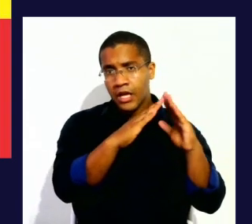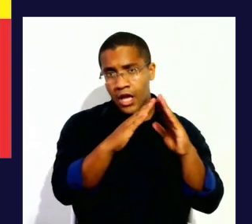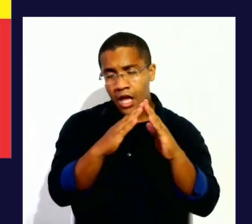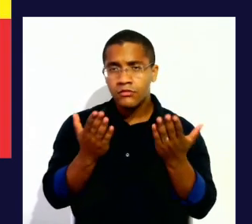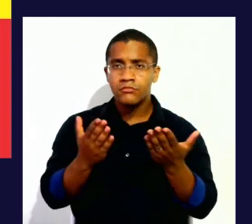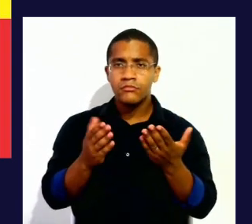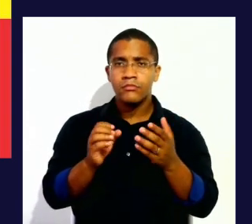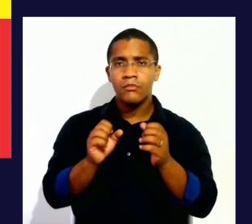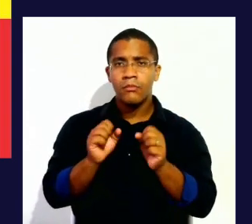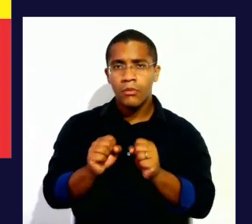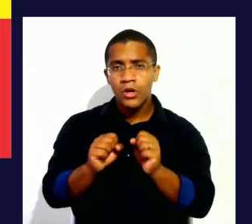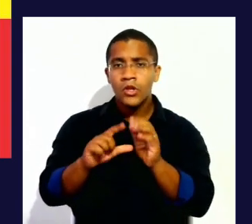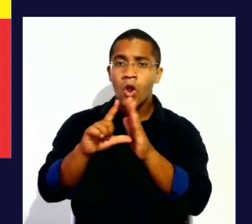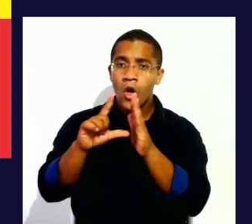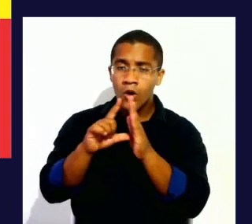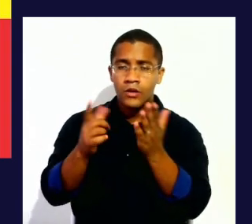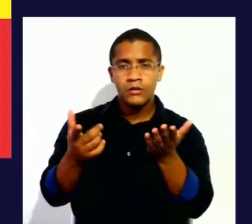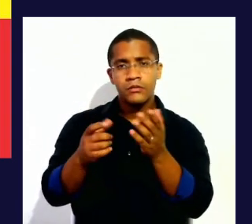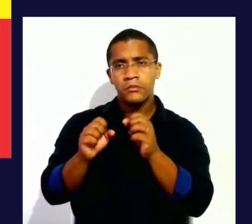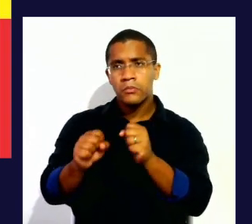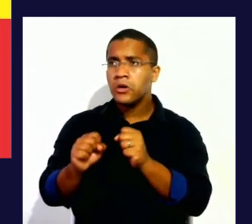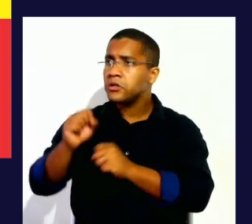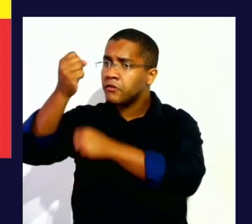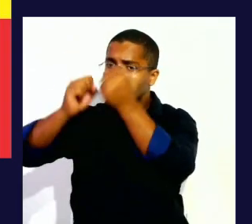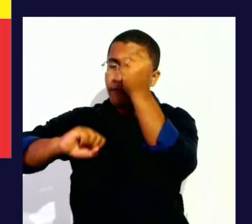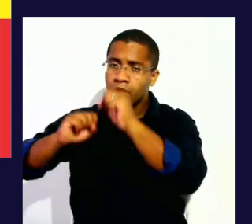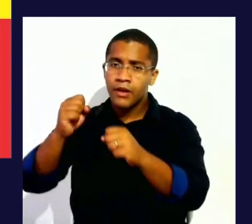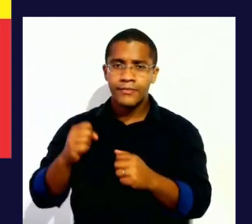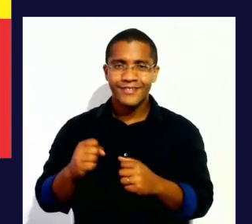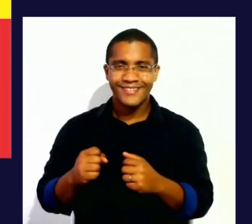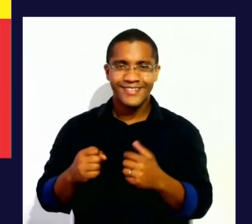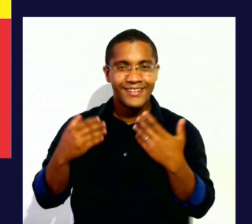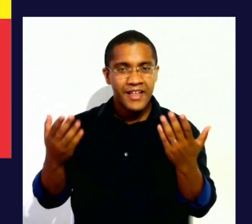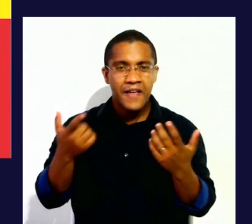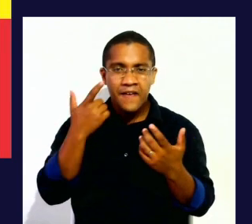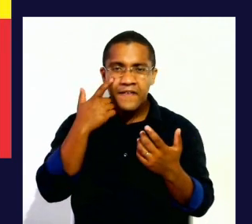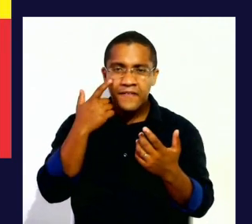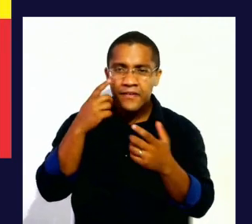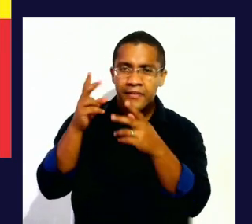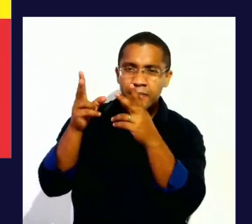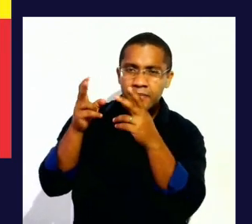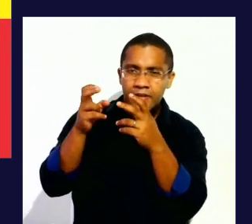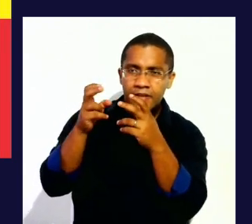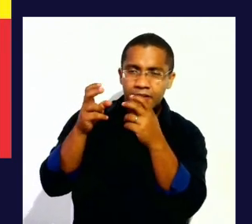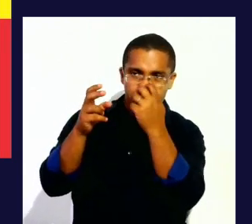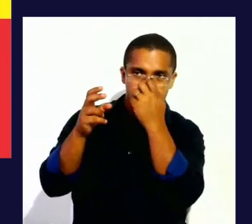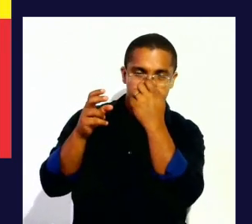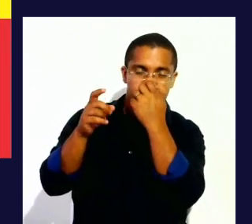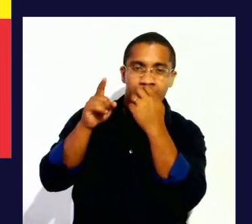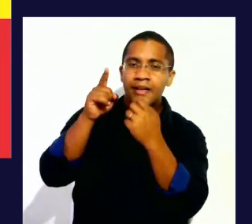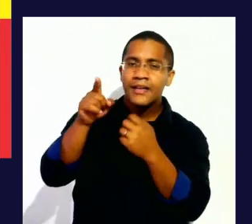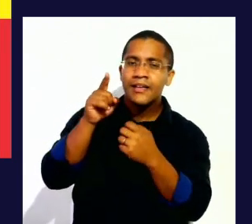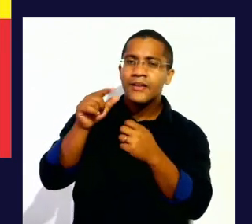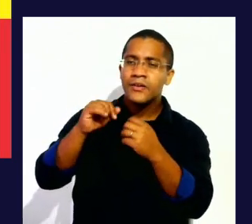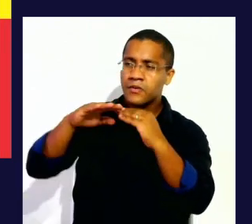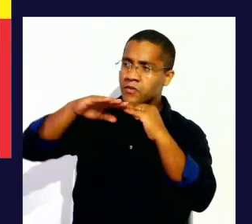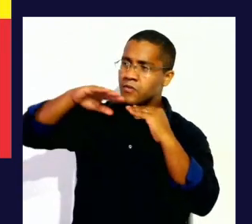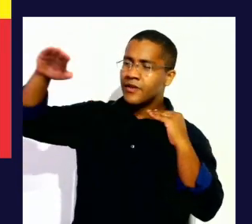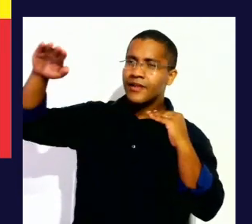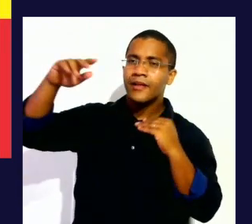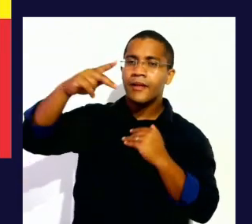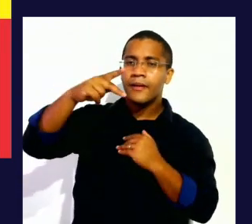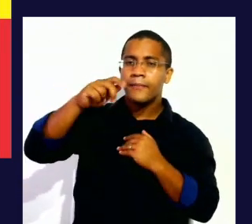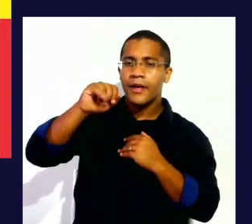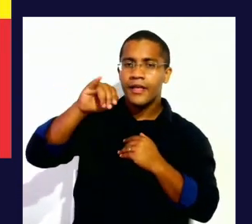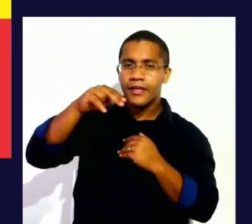residências, em comércios e até mesmo indústrias. Então, se você observar aí na telinha, a gente vê aí um